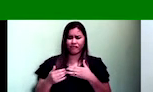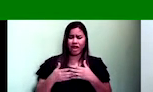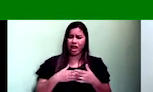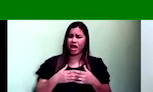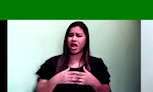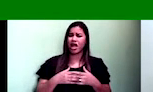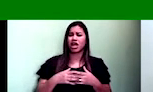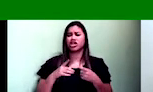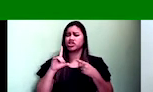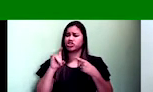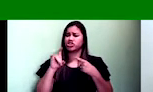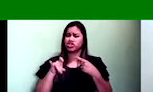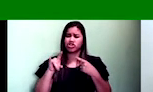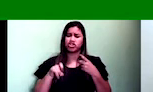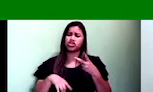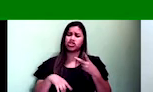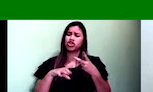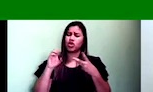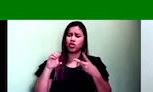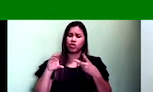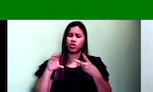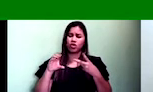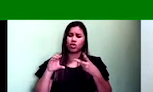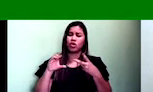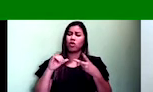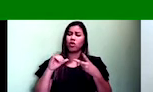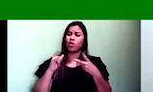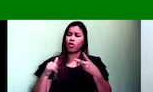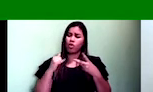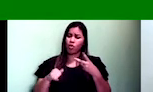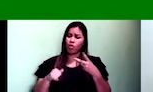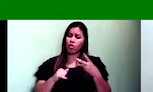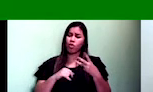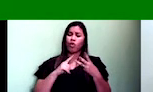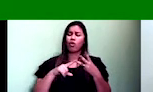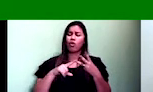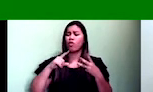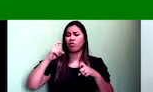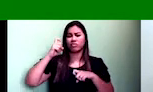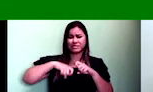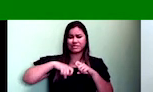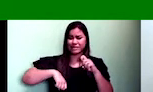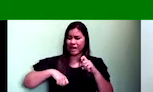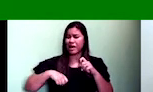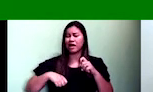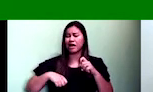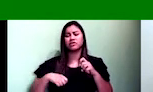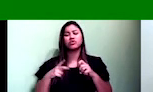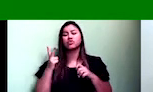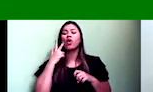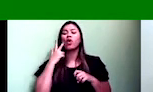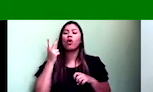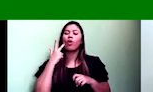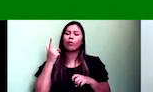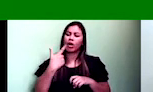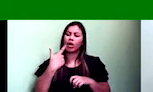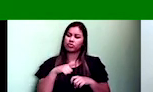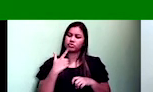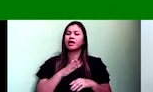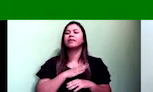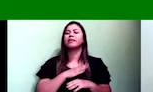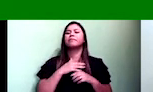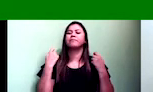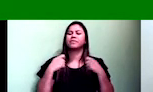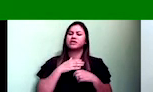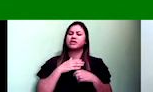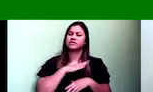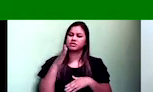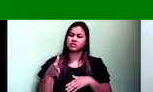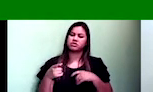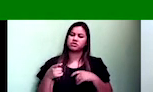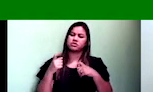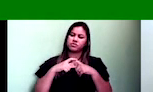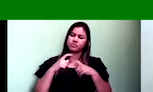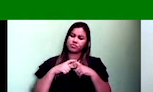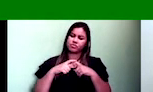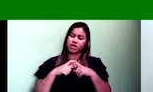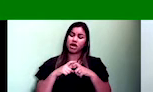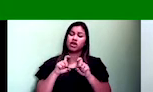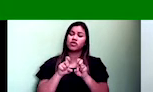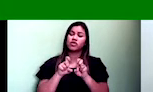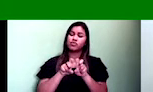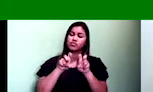e, principalmente, dor nas relações sexuais não é normal. Requer uma visita ao seu médico, ginecologista para